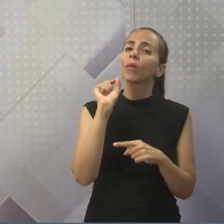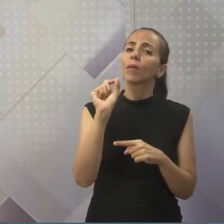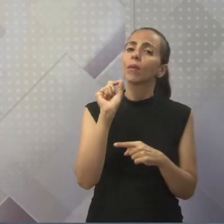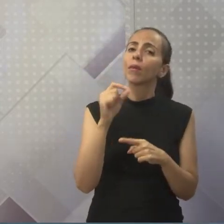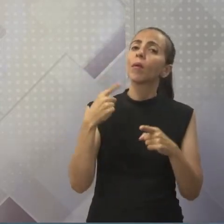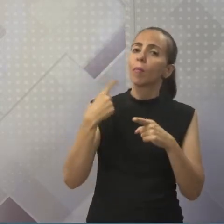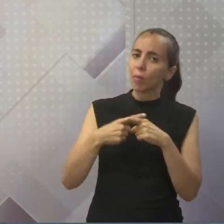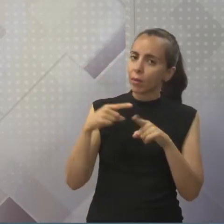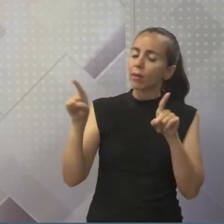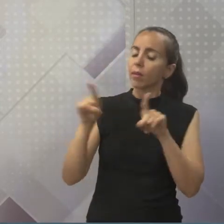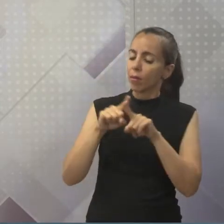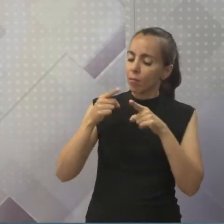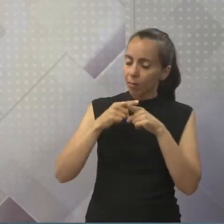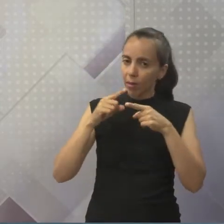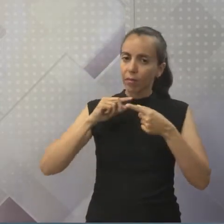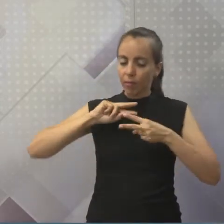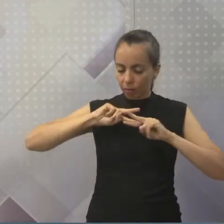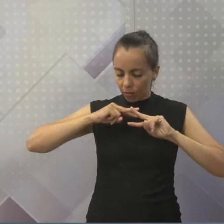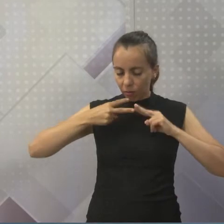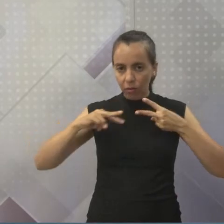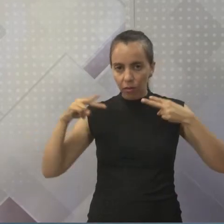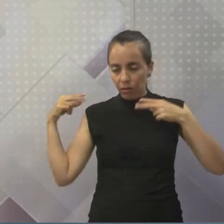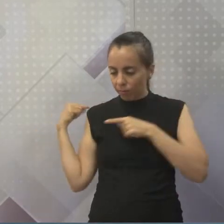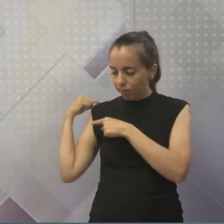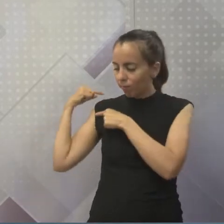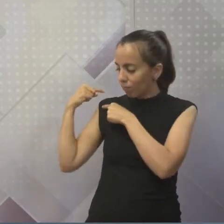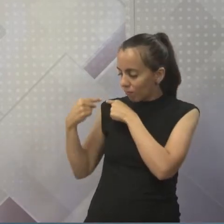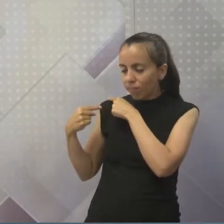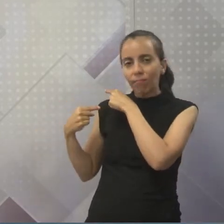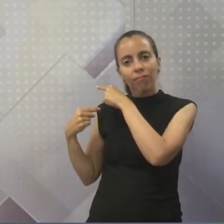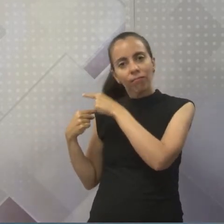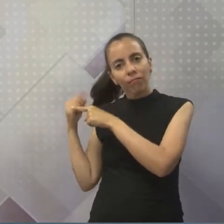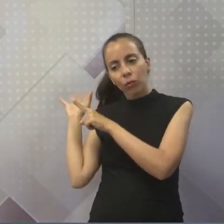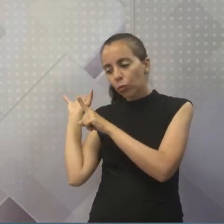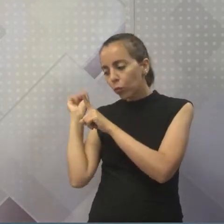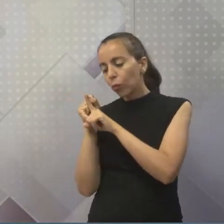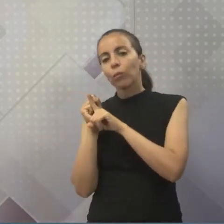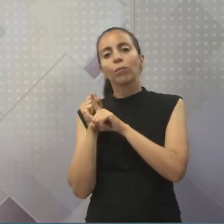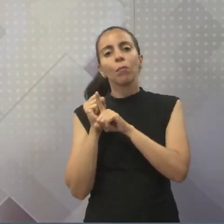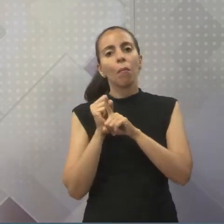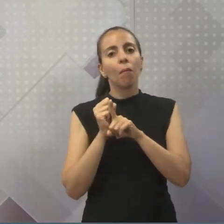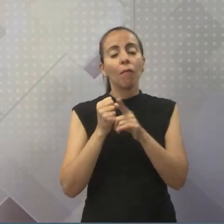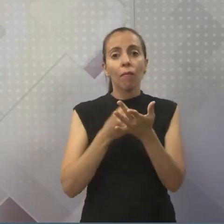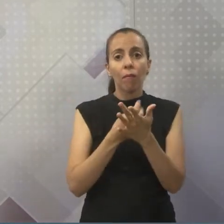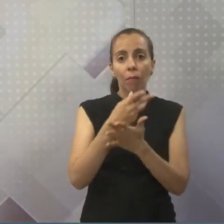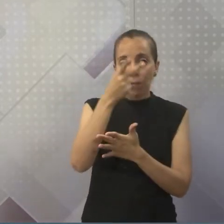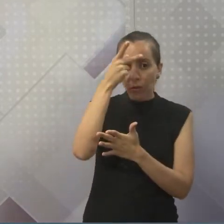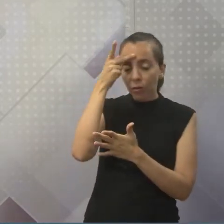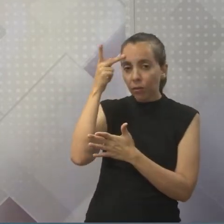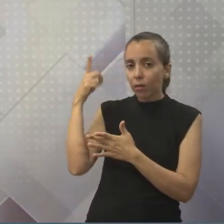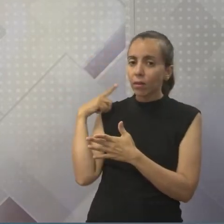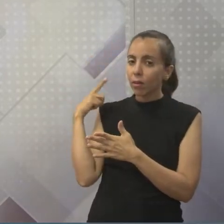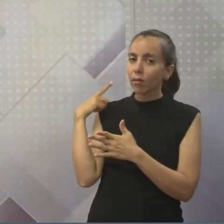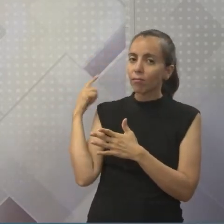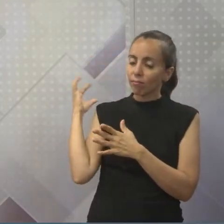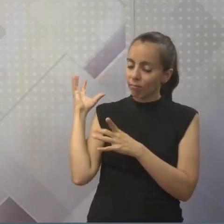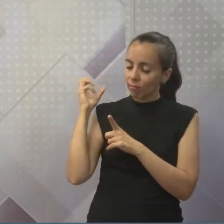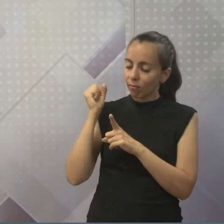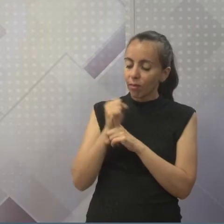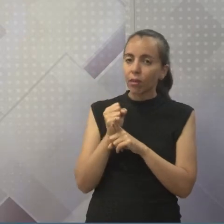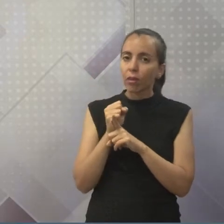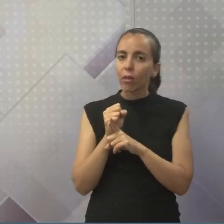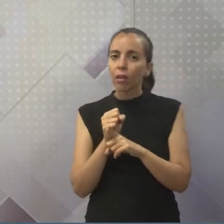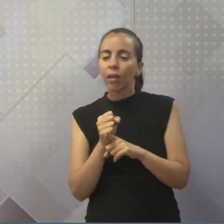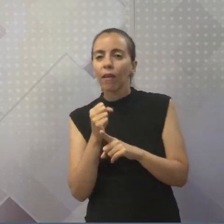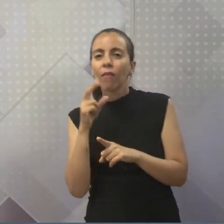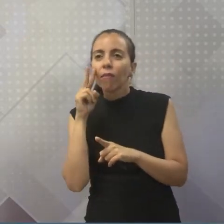condição genética, repito, herdada de pessoas que têm problemas em identificar